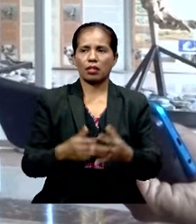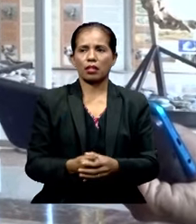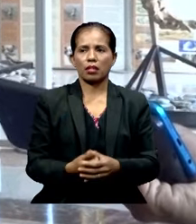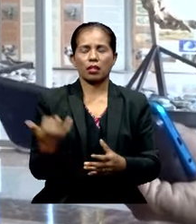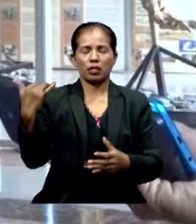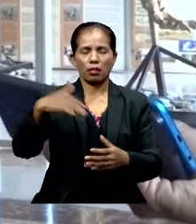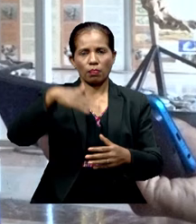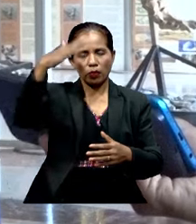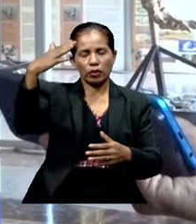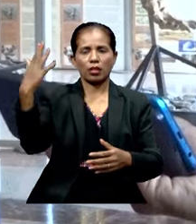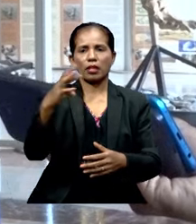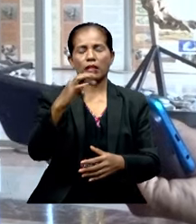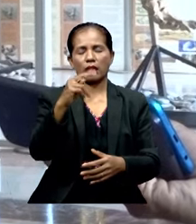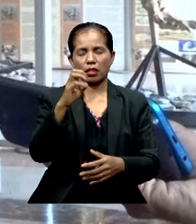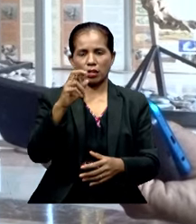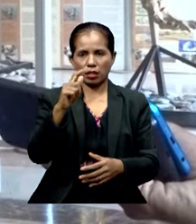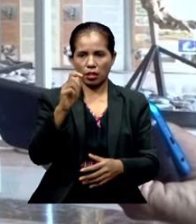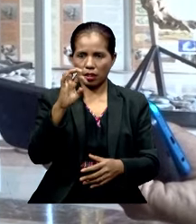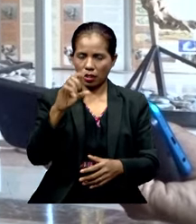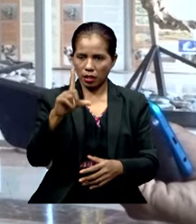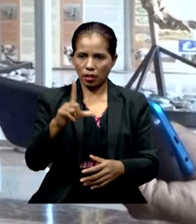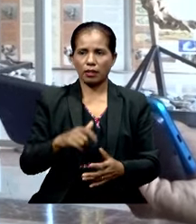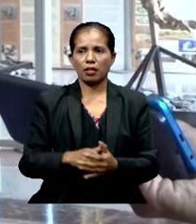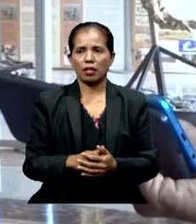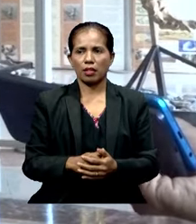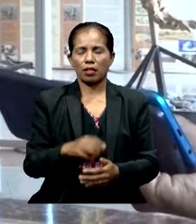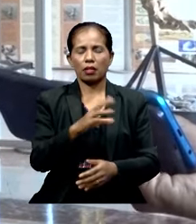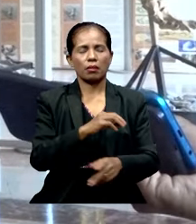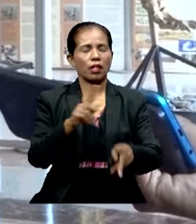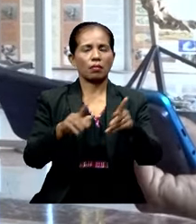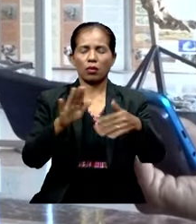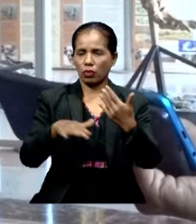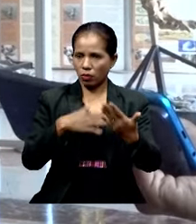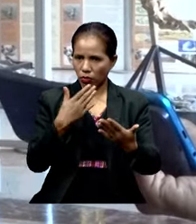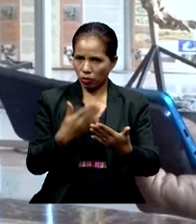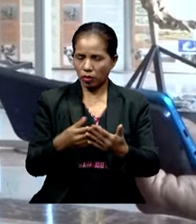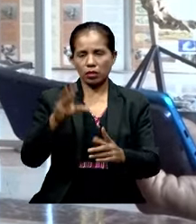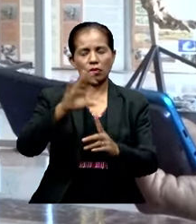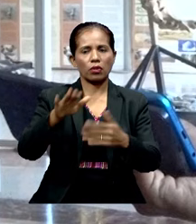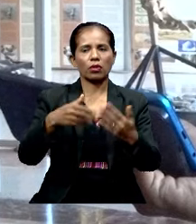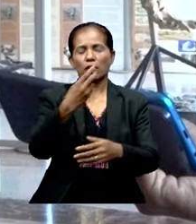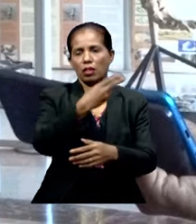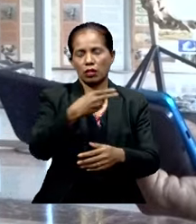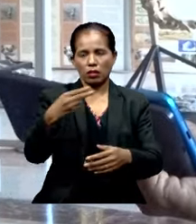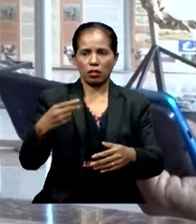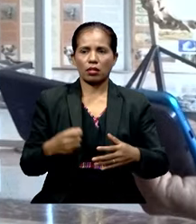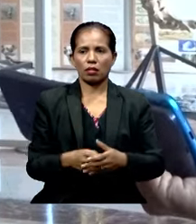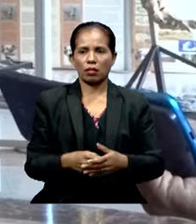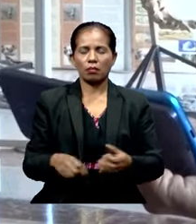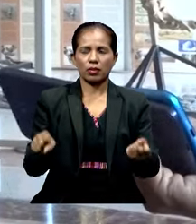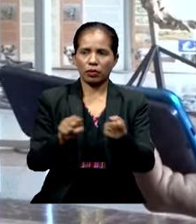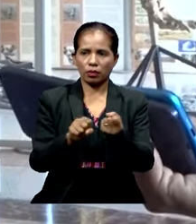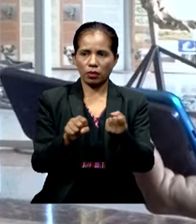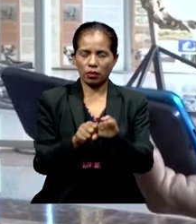e a Renetir. E o que tu é impetuoso, o outro, o Indonésia Lara, o contribui